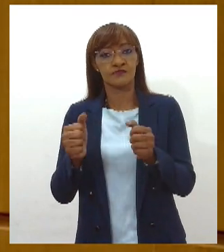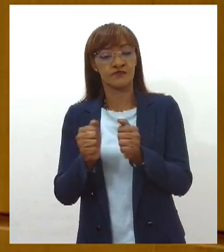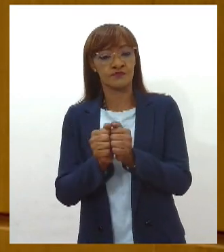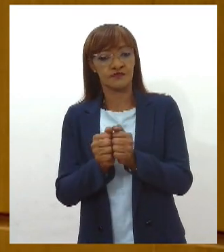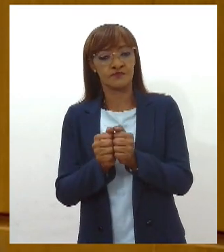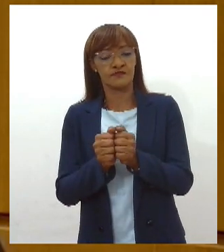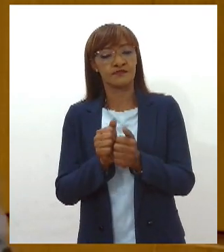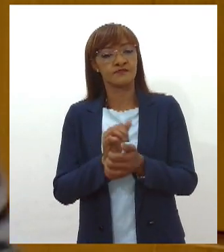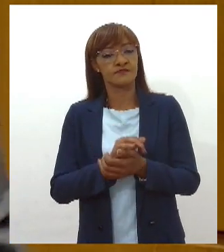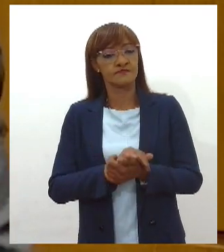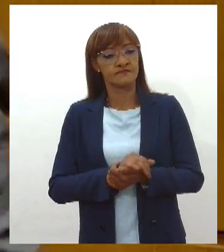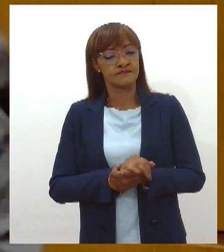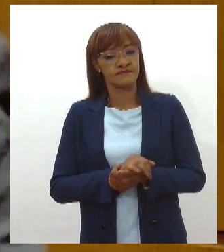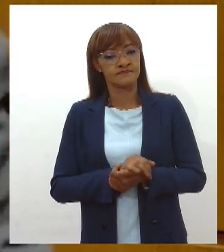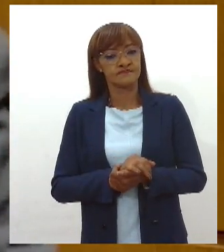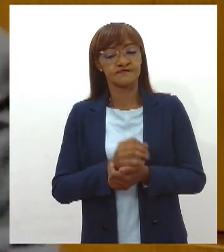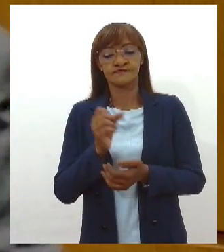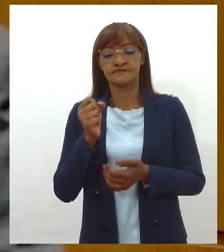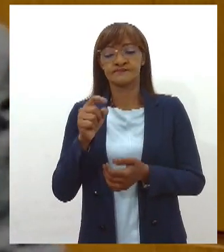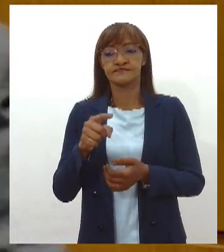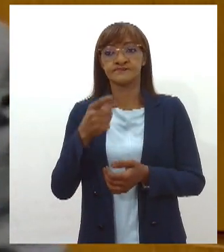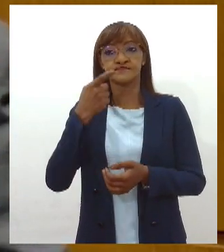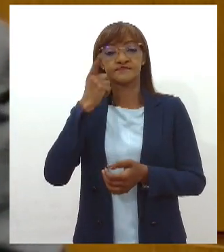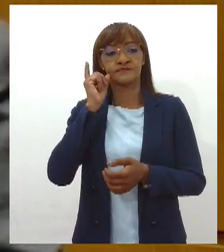e ontem inaugurarem o CRAM,